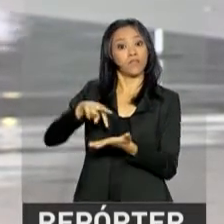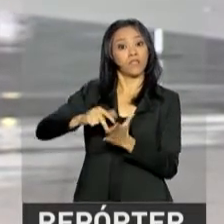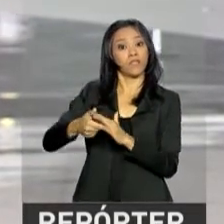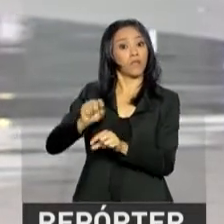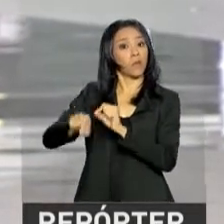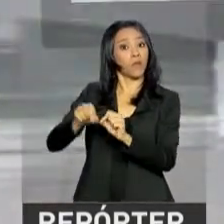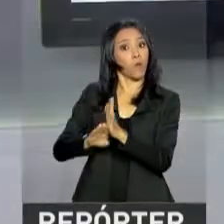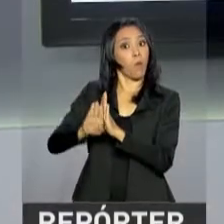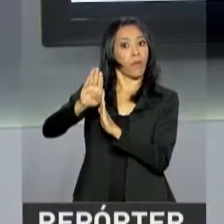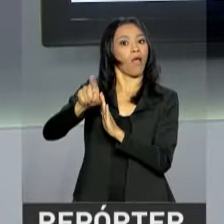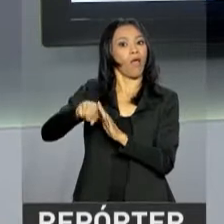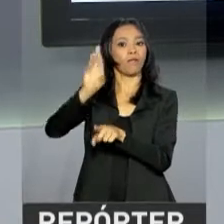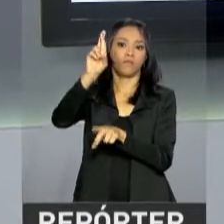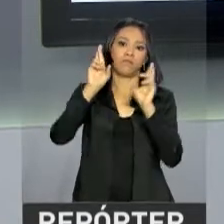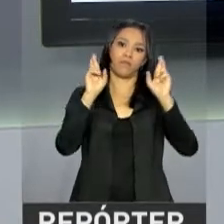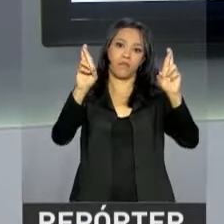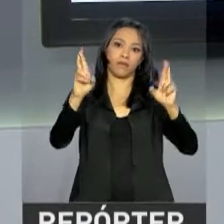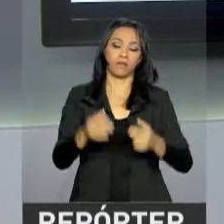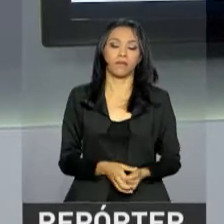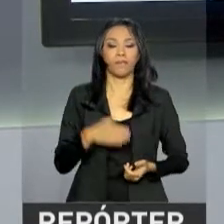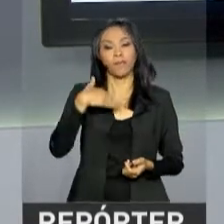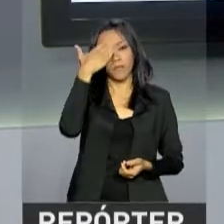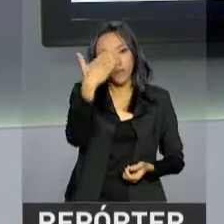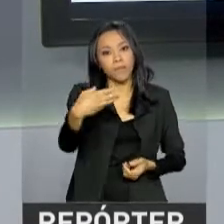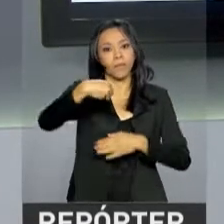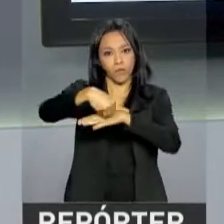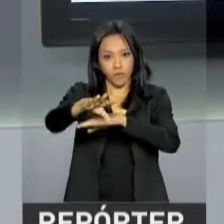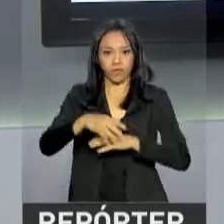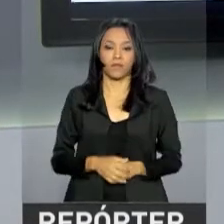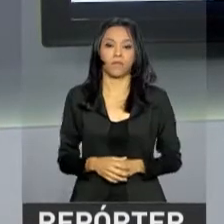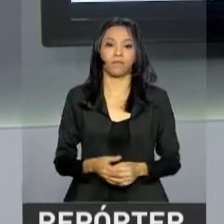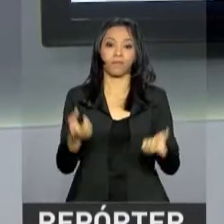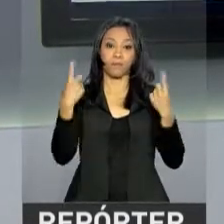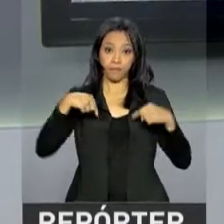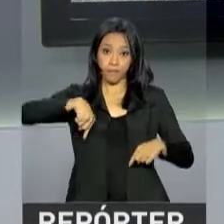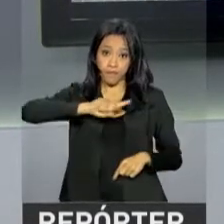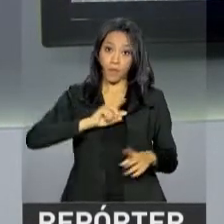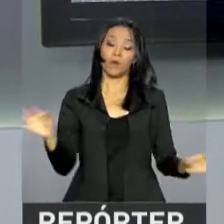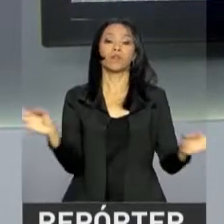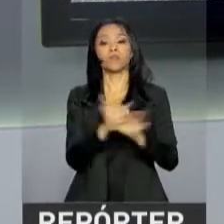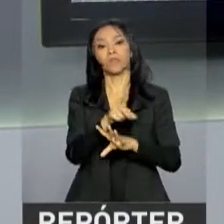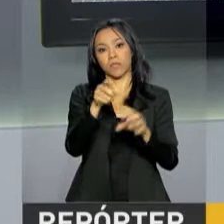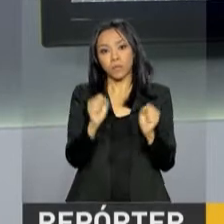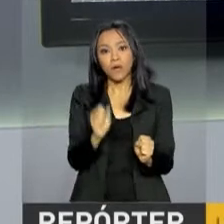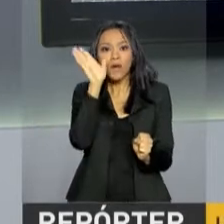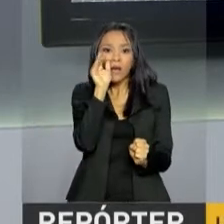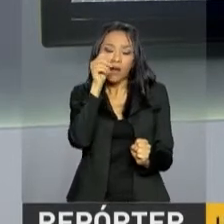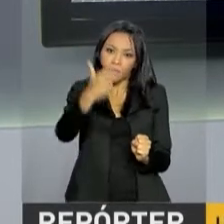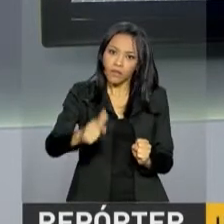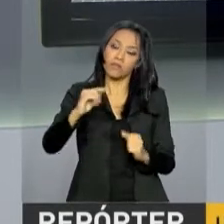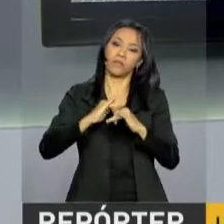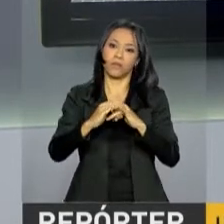thaissa muito obrigada no ano pelas suas informações nós ficamos por aqui você pode rever as reportagens no